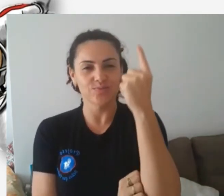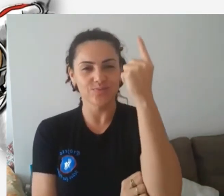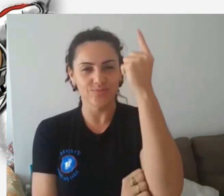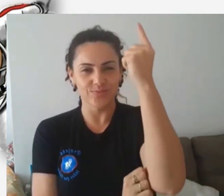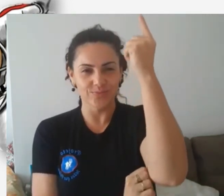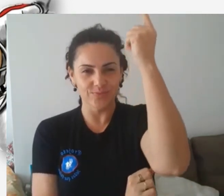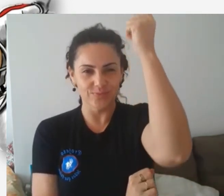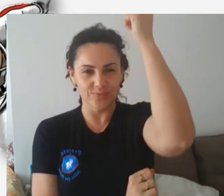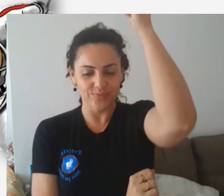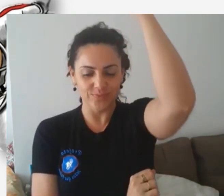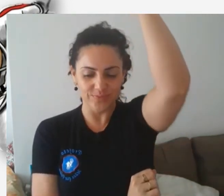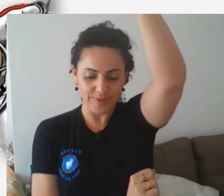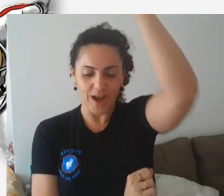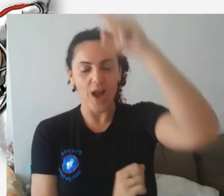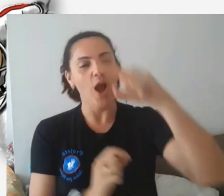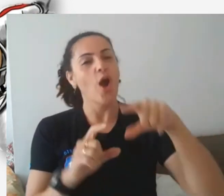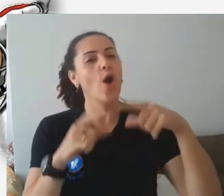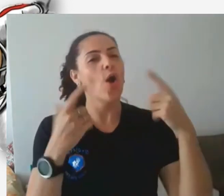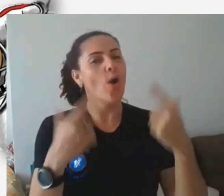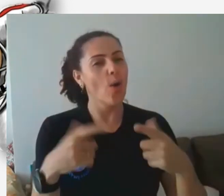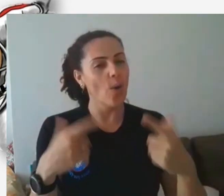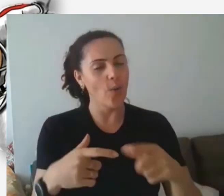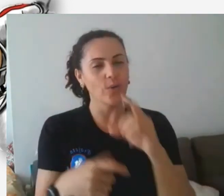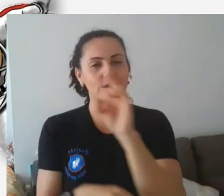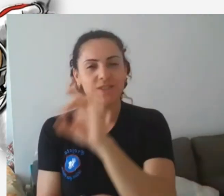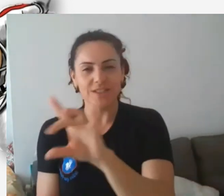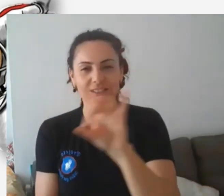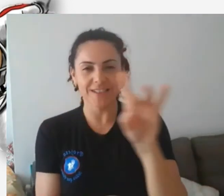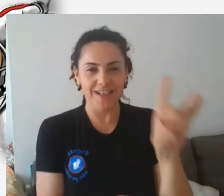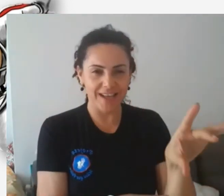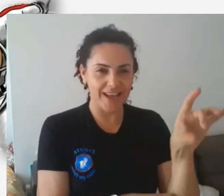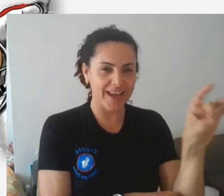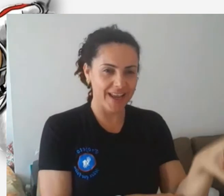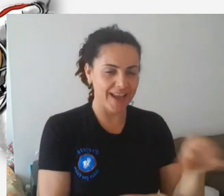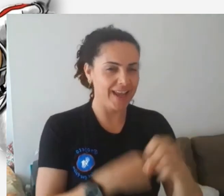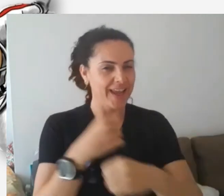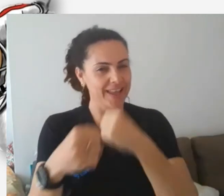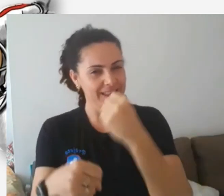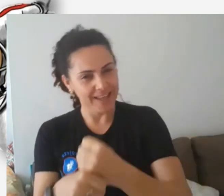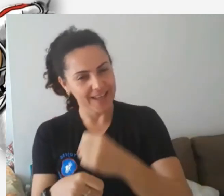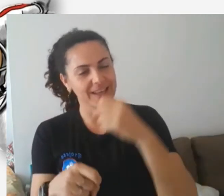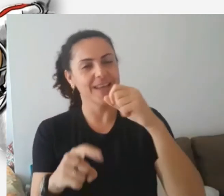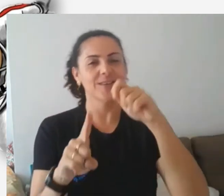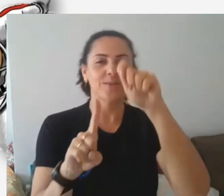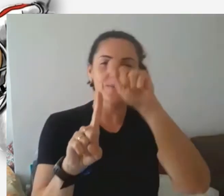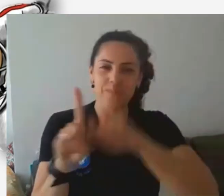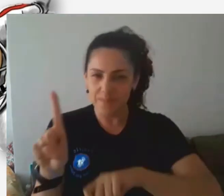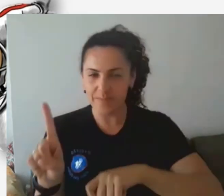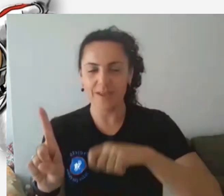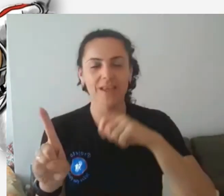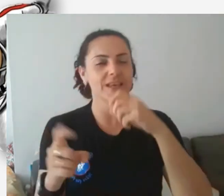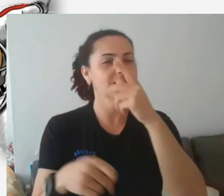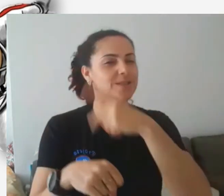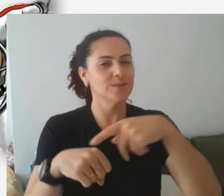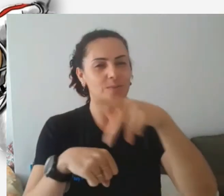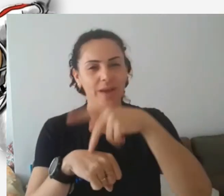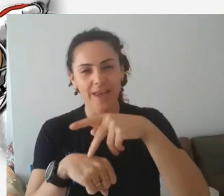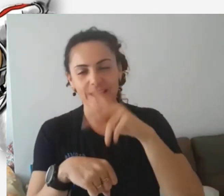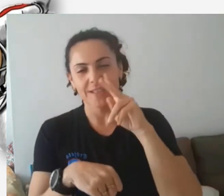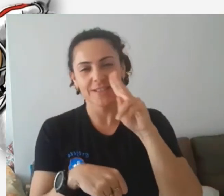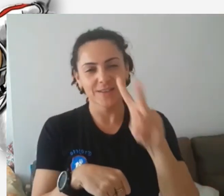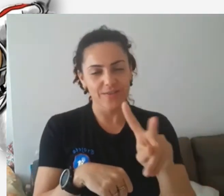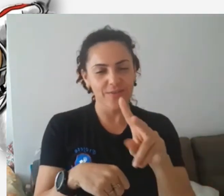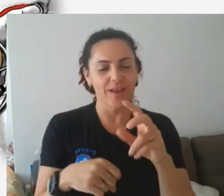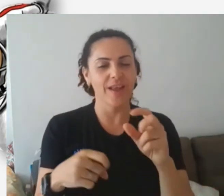tecnologias aeroespaciais, onde a cada ano, a cada meses, os países lançavam então novas tecnologias. A gente sempre olhou para o